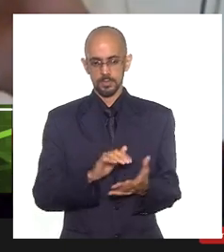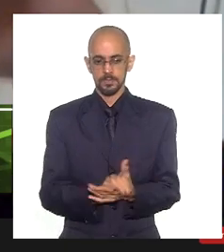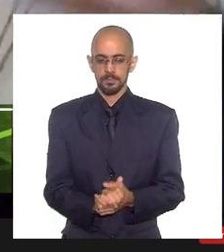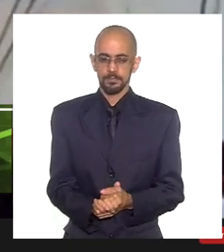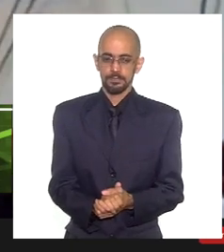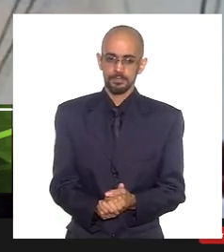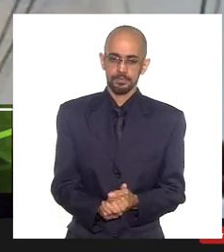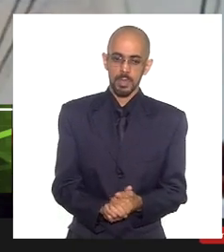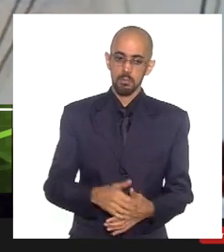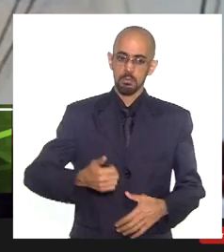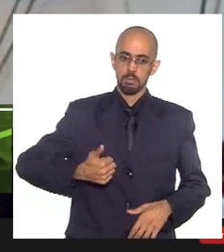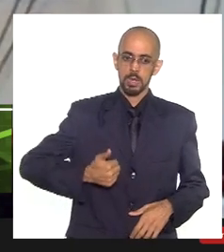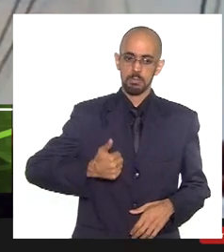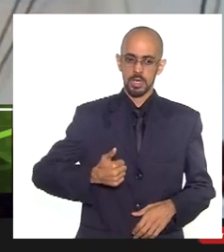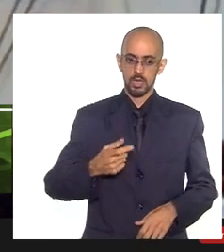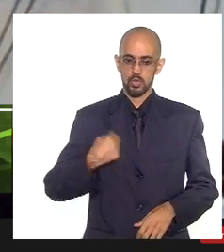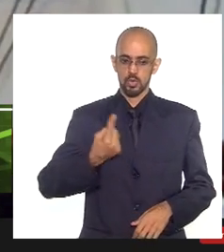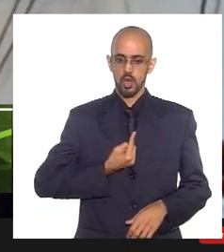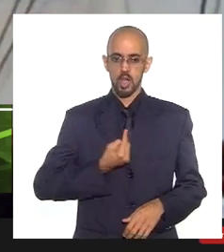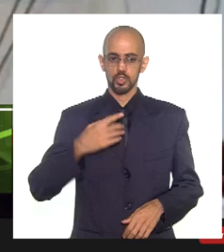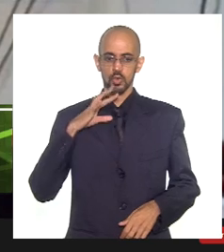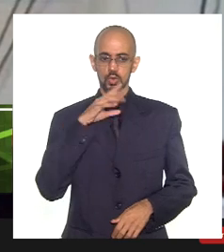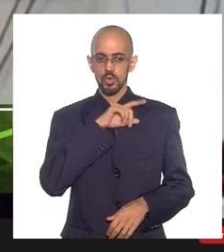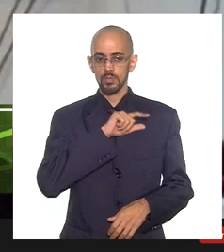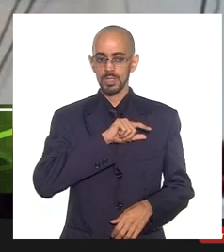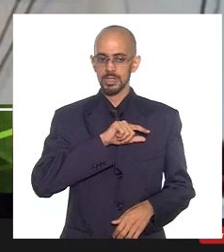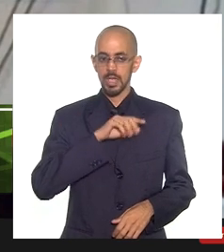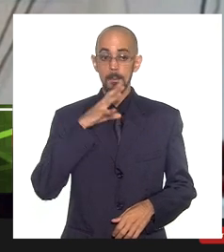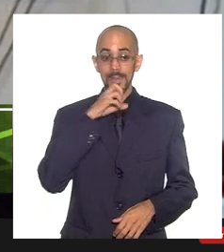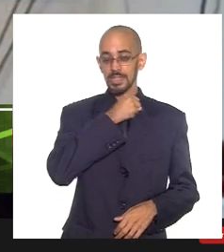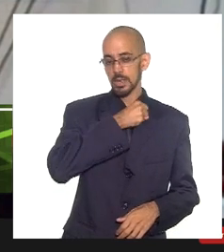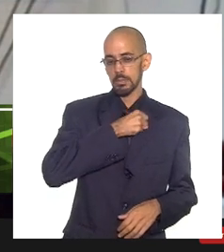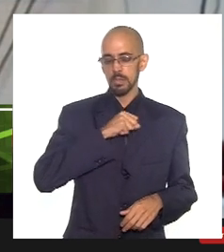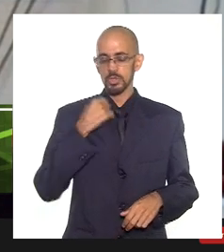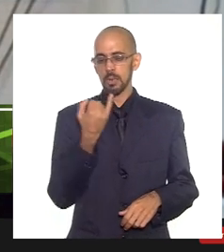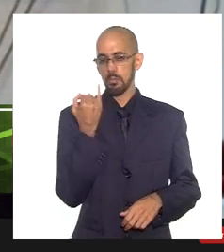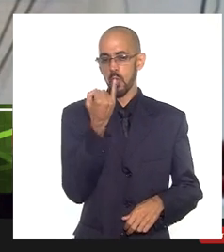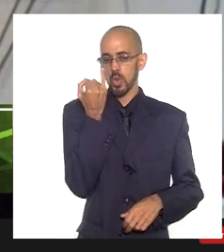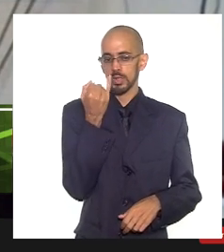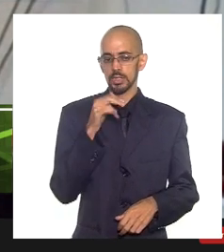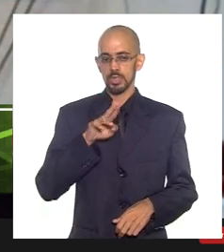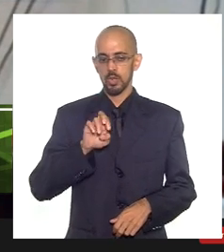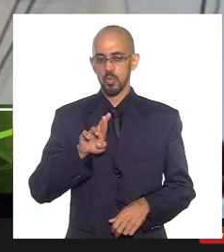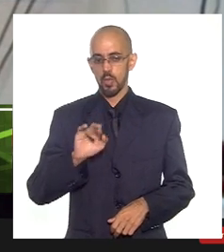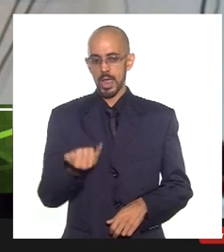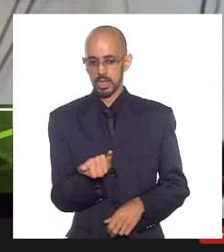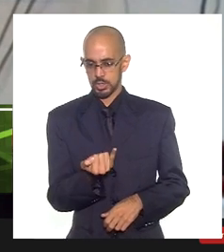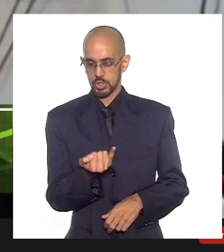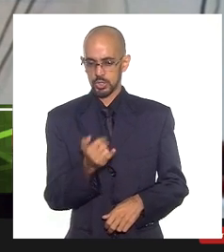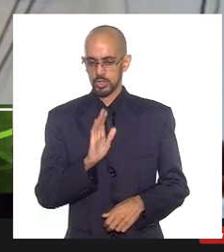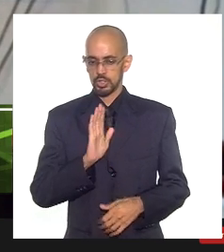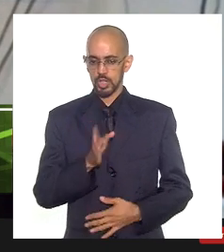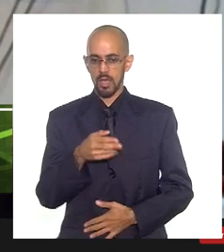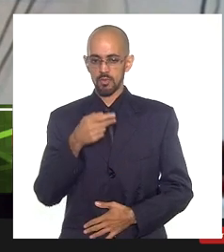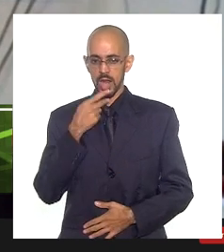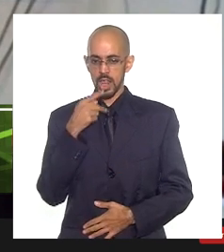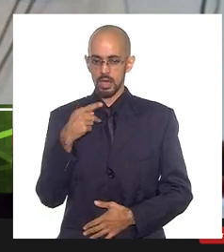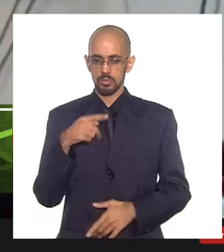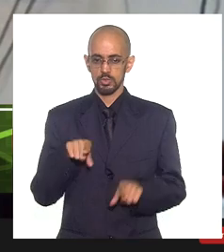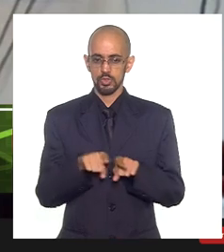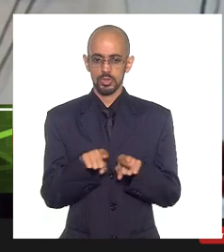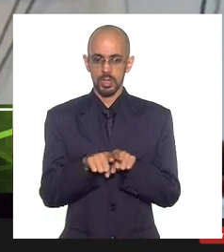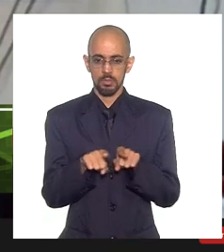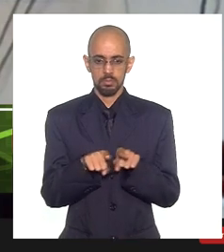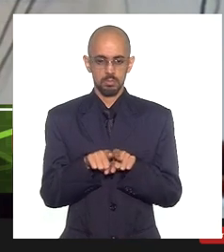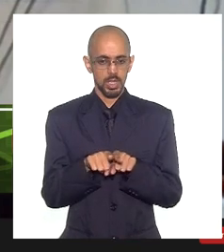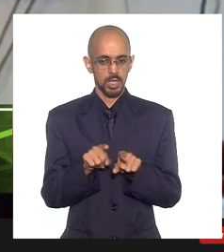a gente consegue perceber a importância da UERJ muito se falou a respeito da importância